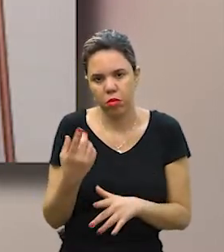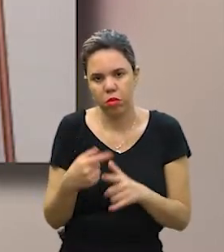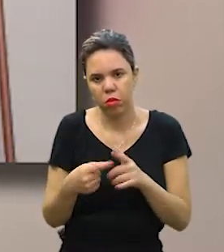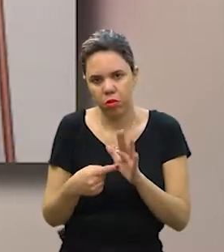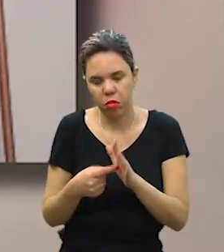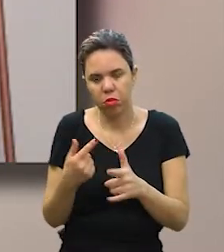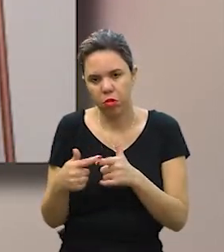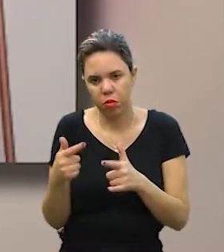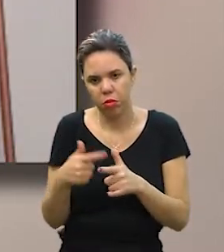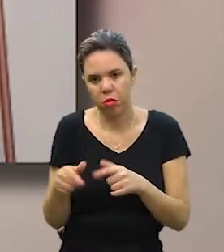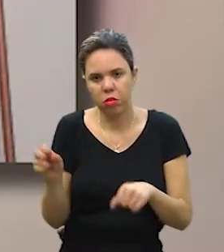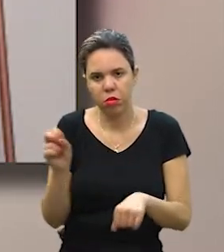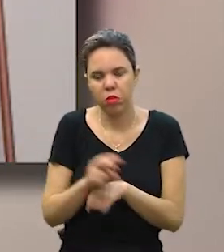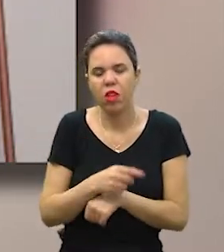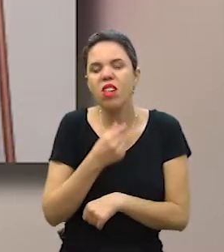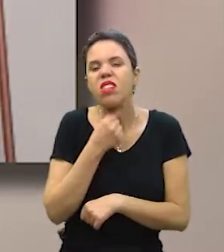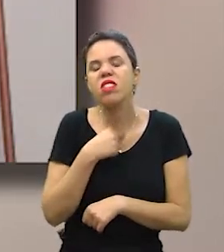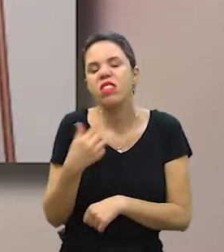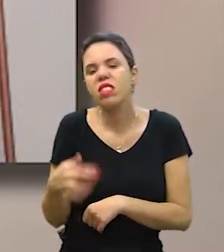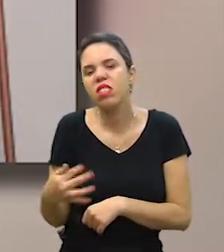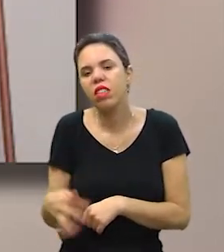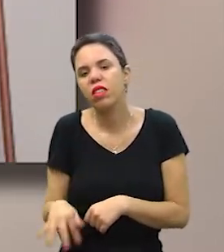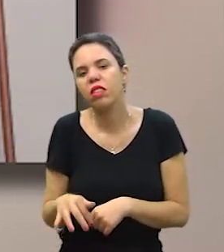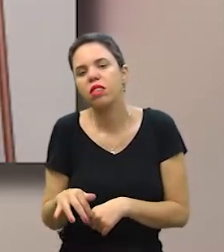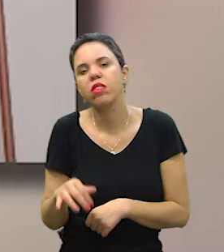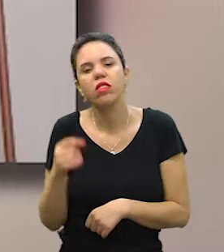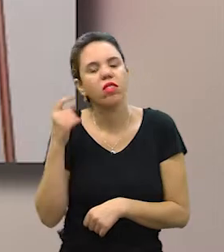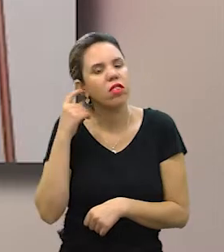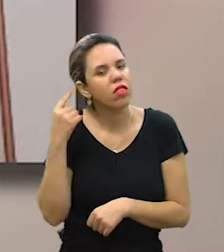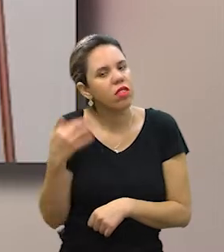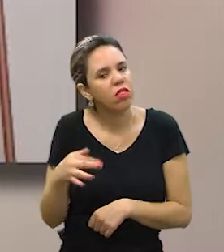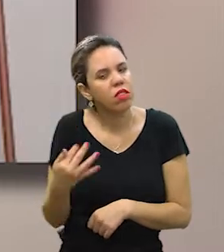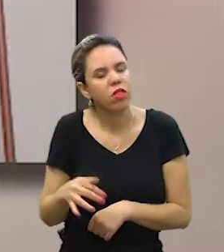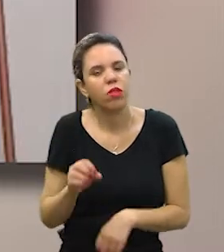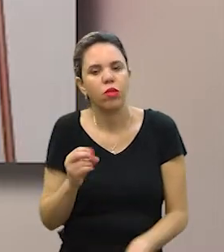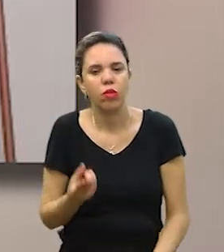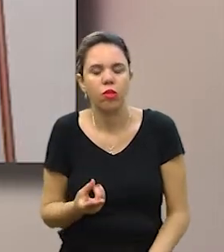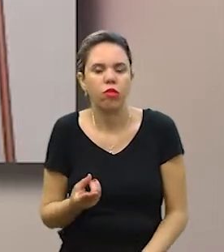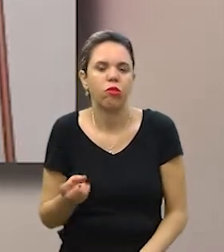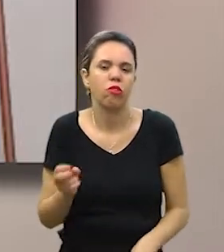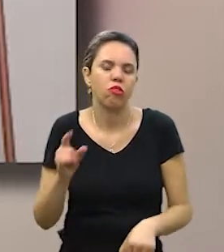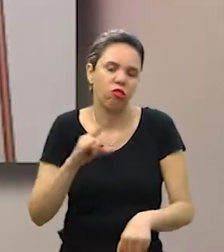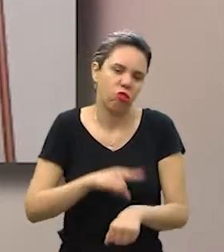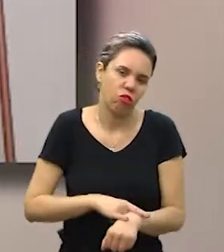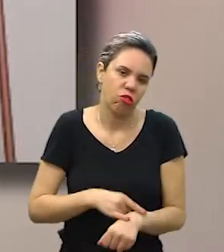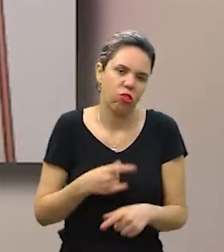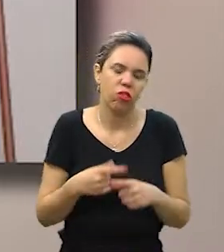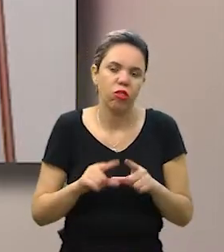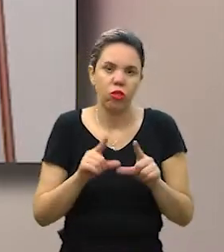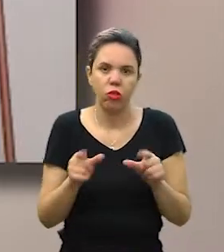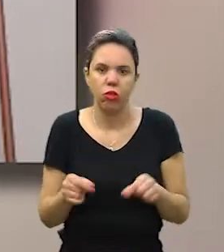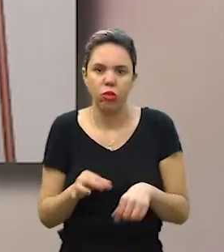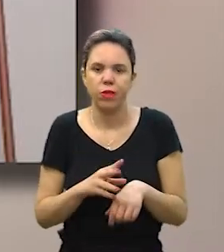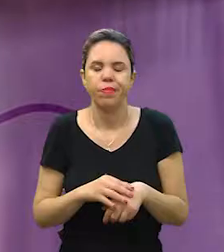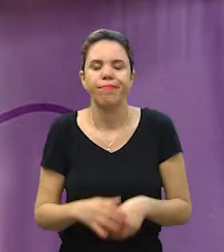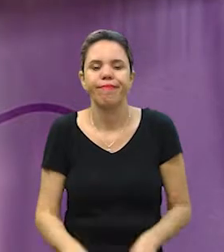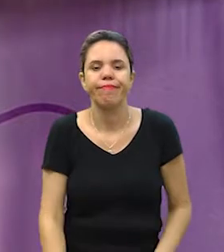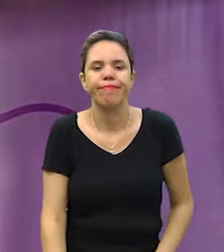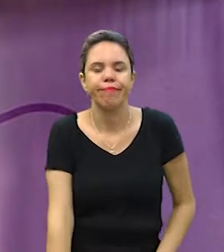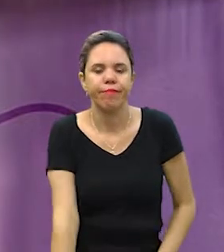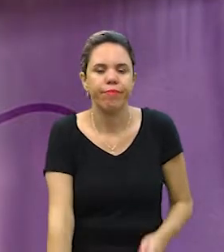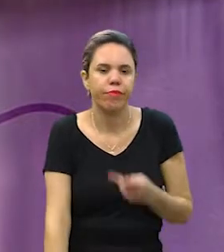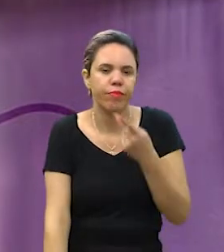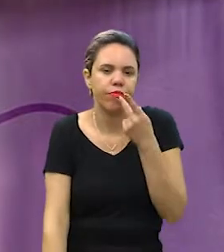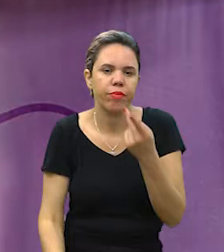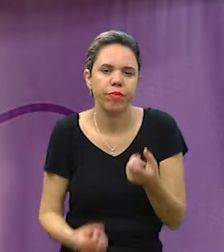foco dessa infecção, seja uma garganta inflamada, um ouvido ou uma infecção urinária, uma pneumonia também. Você